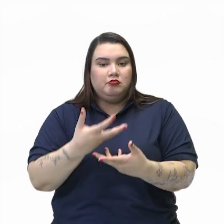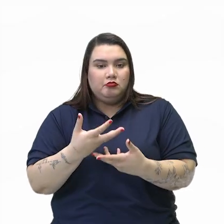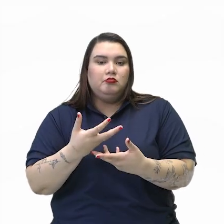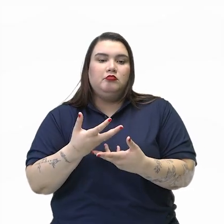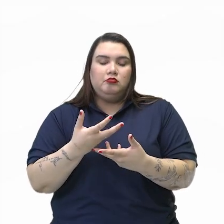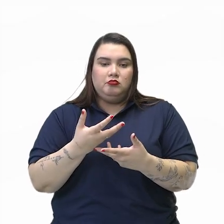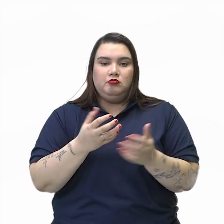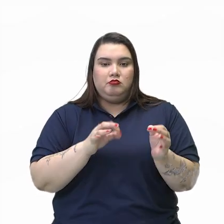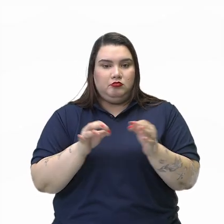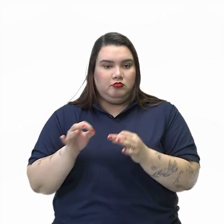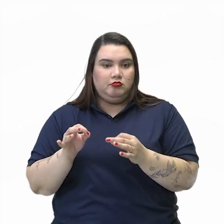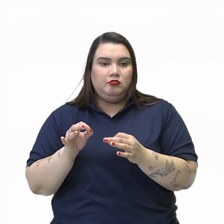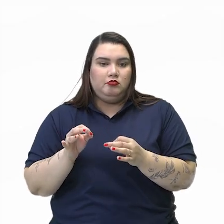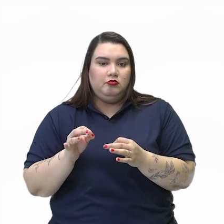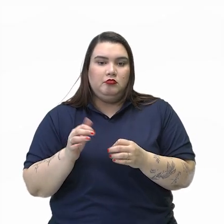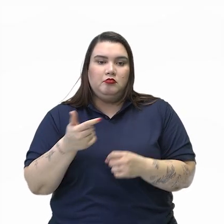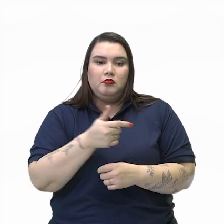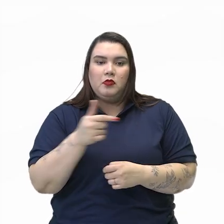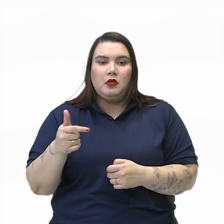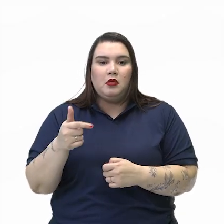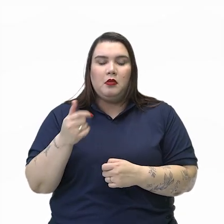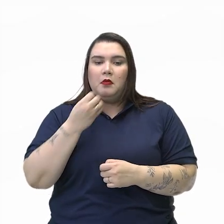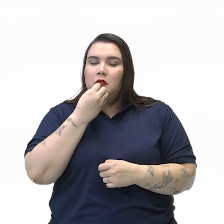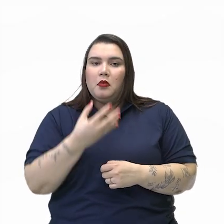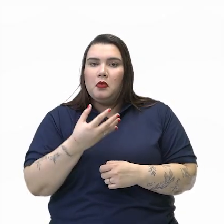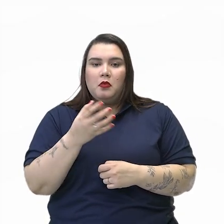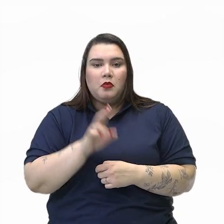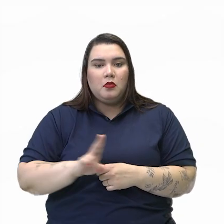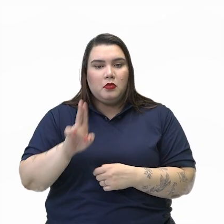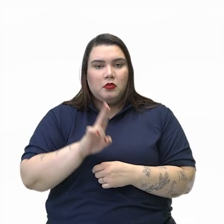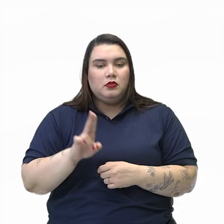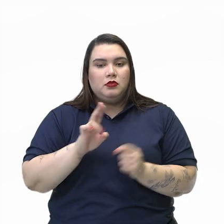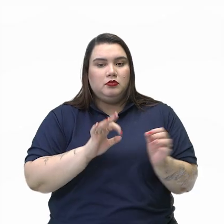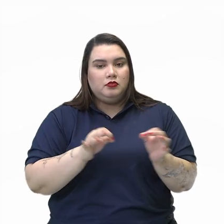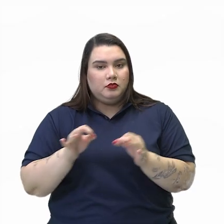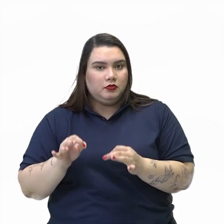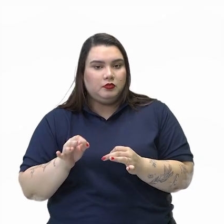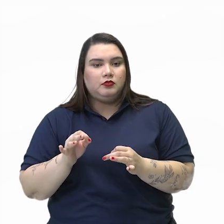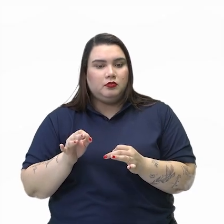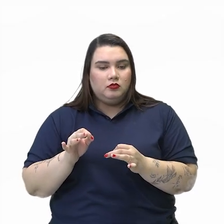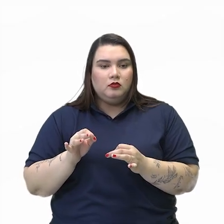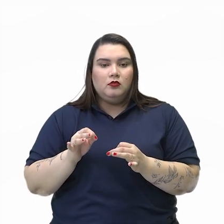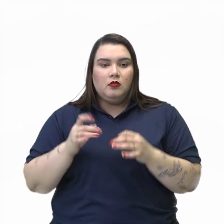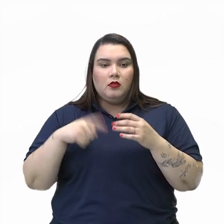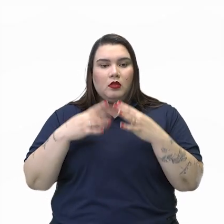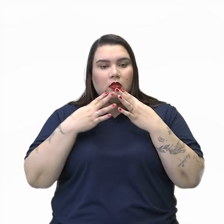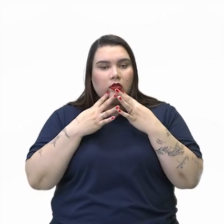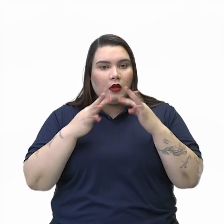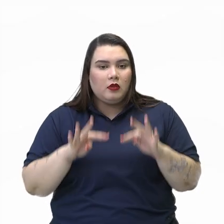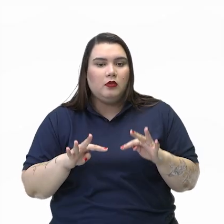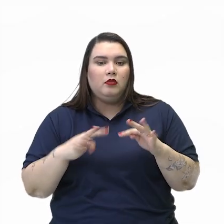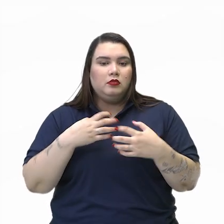sendo adoecedor, não funciona, e traz até a questão de aflorar algo